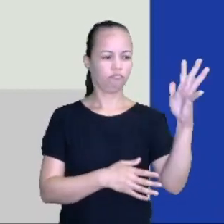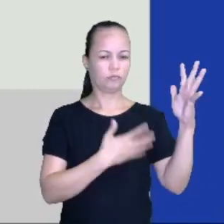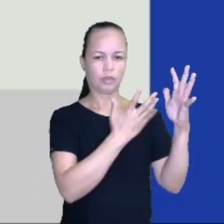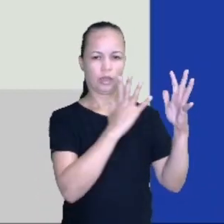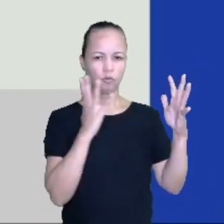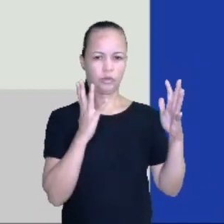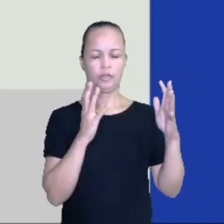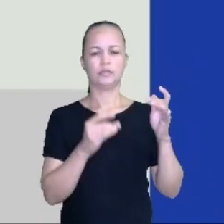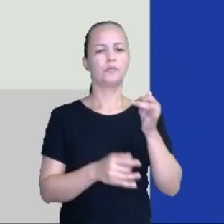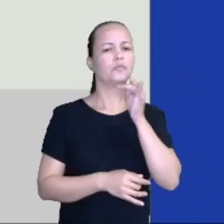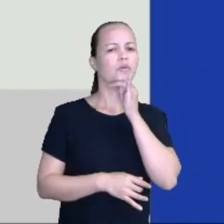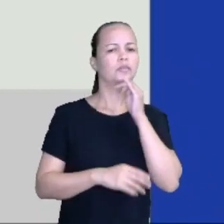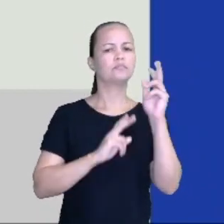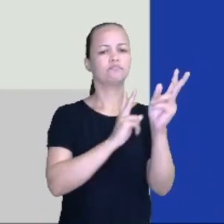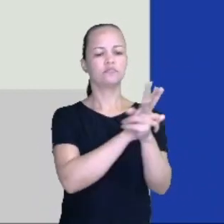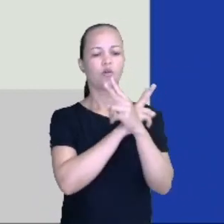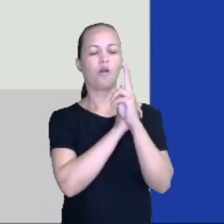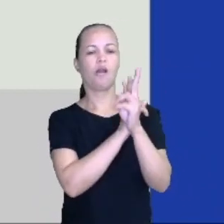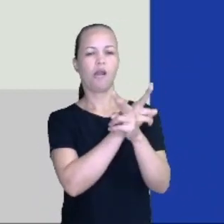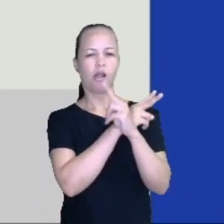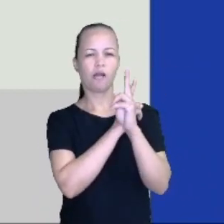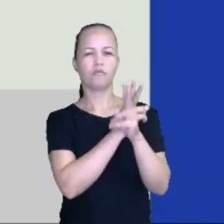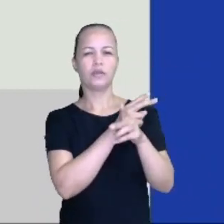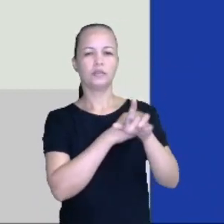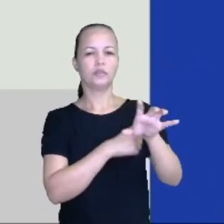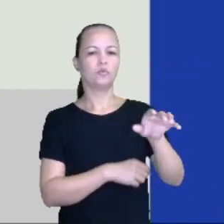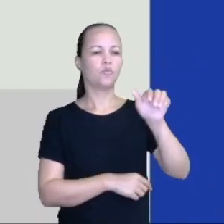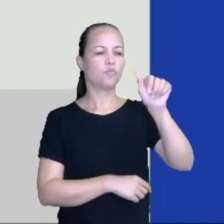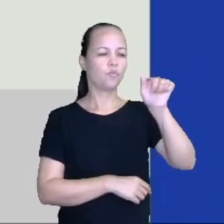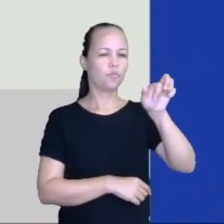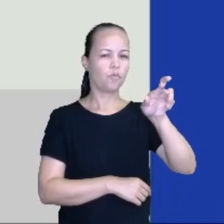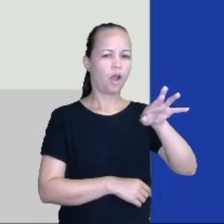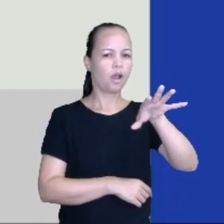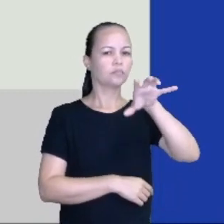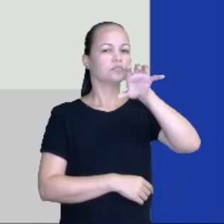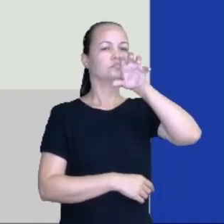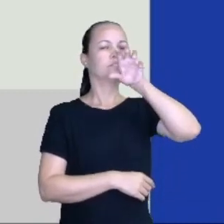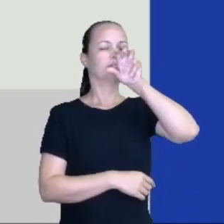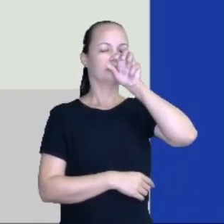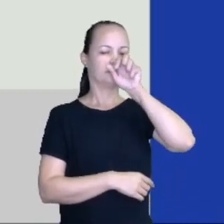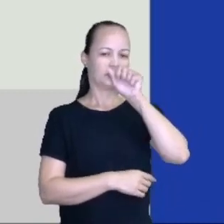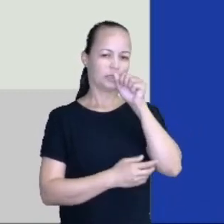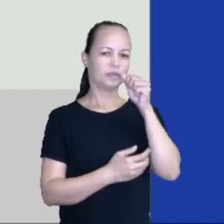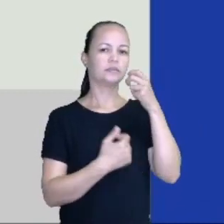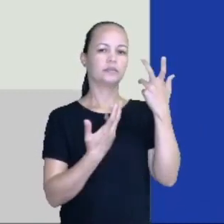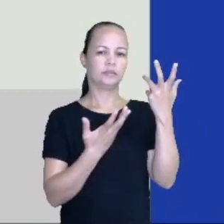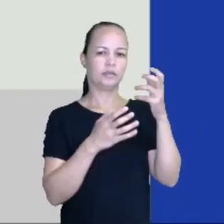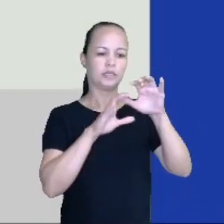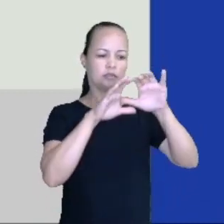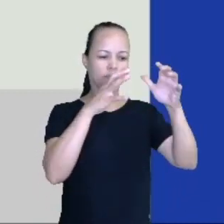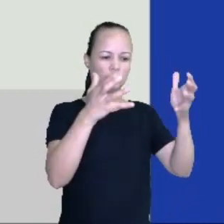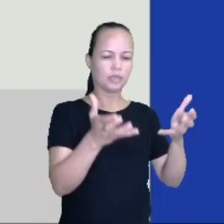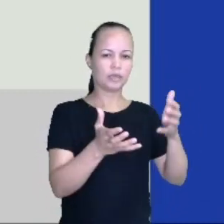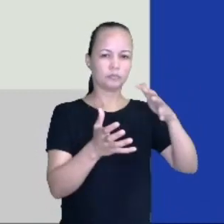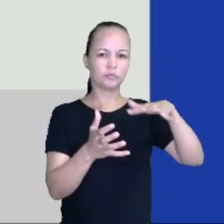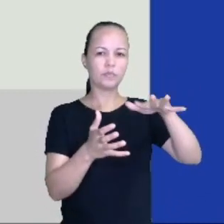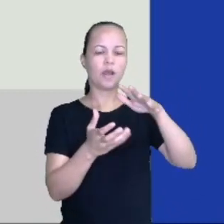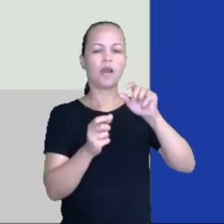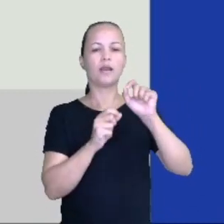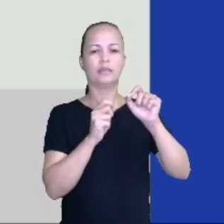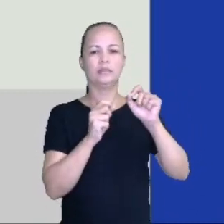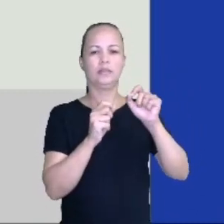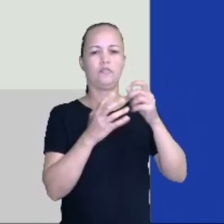o vento, né, pessoal? Por mais que você respire o ar que tem na atmosfera, aquele ar, ele não vai